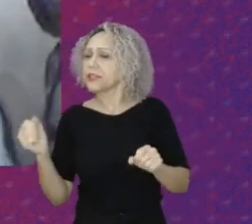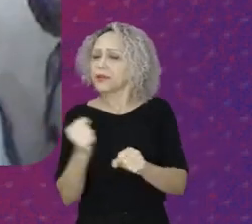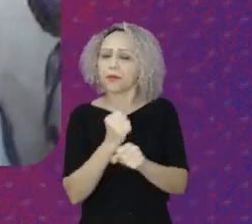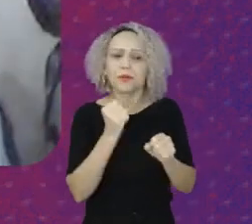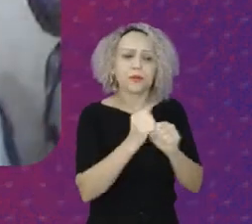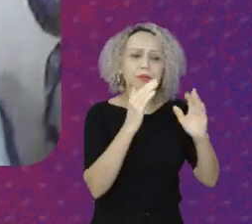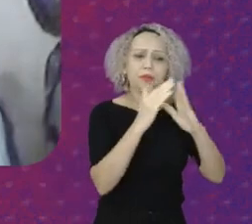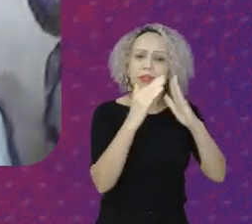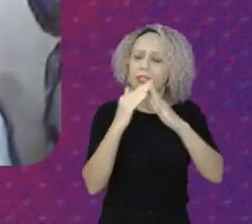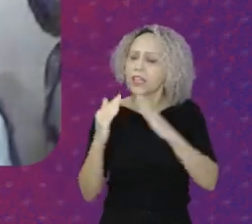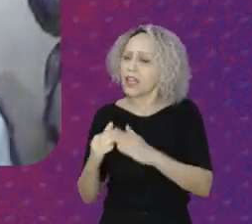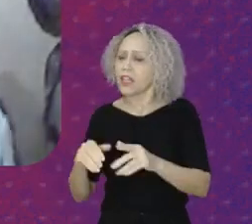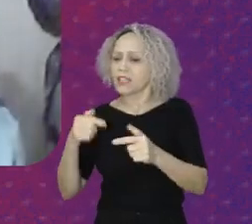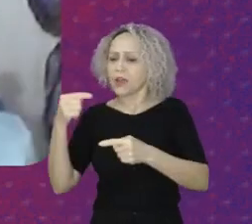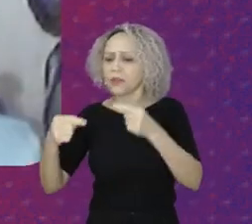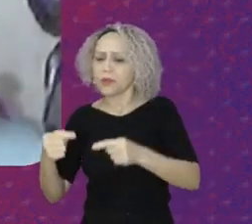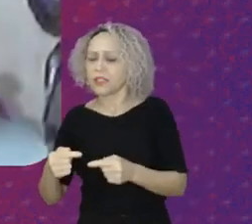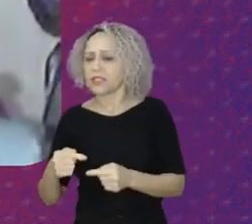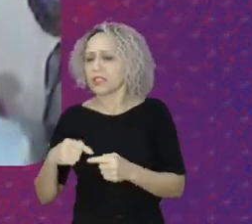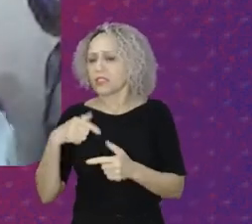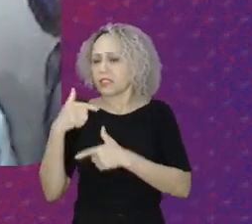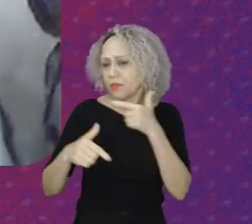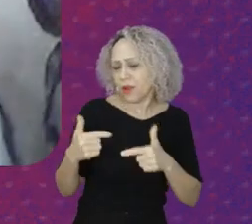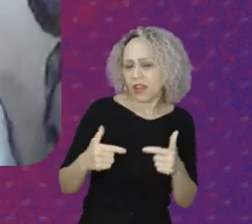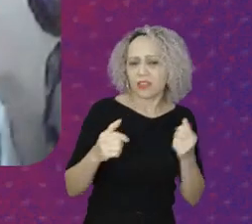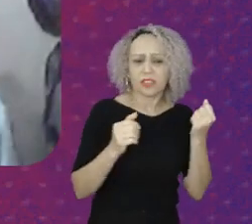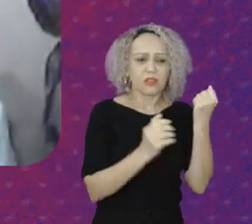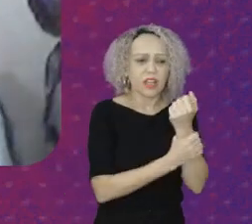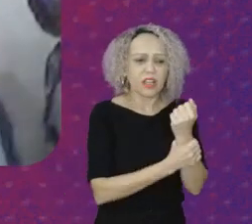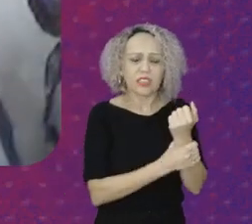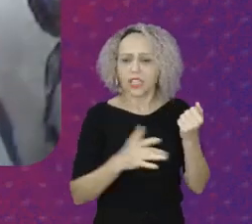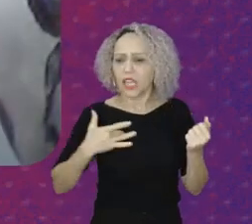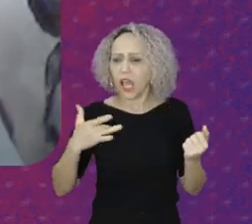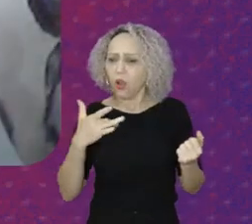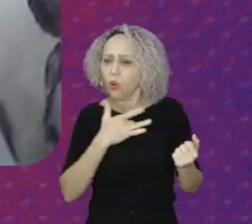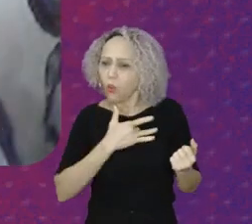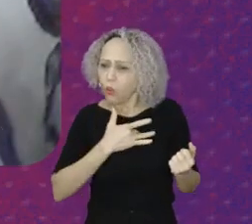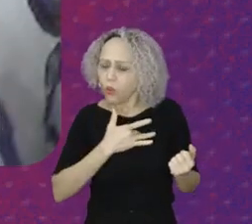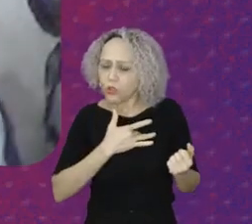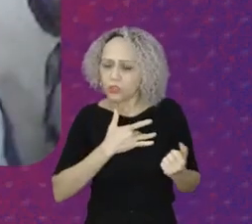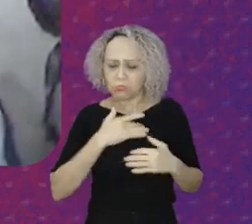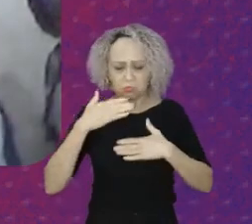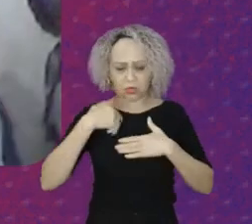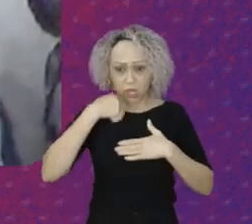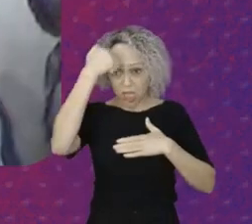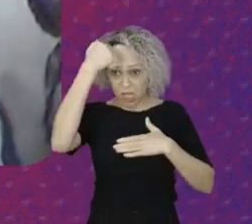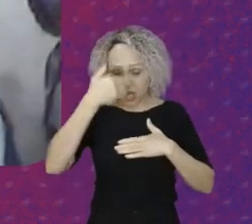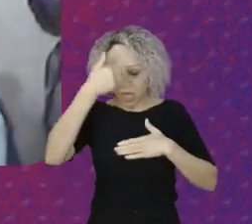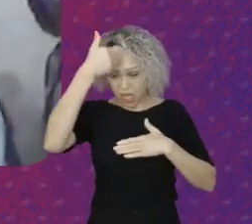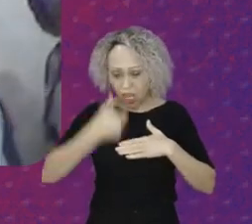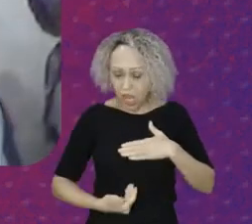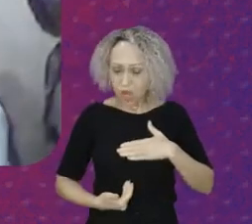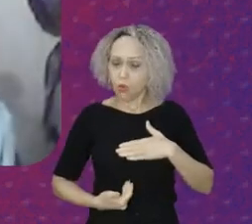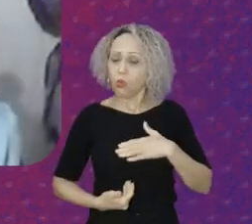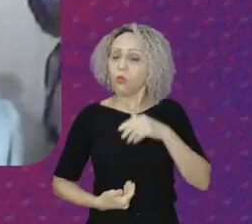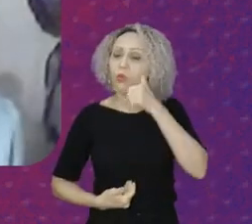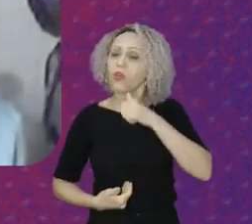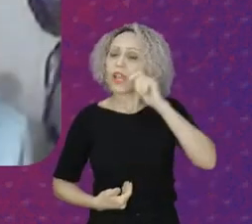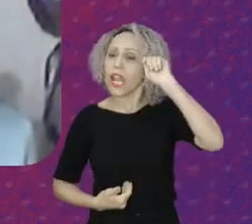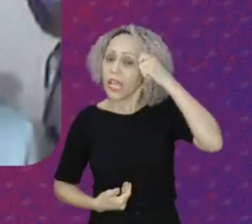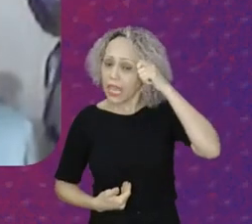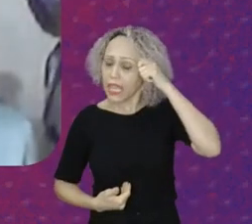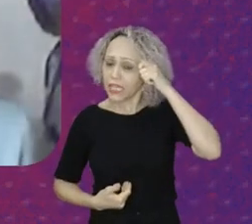da política de emprego, de segurança, da saúde. Então, eu me encontrei aqui como mulher